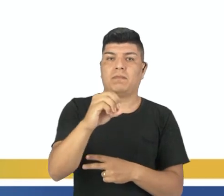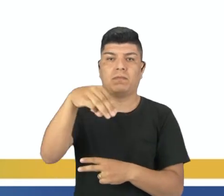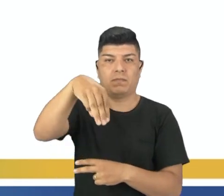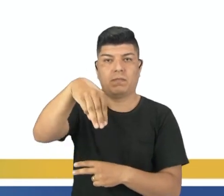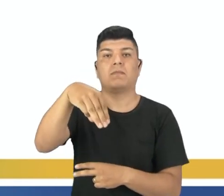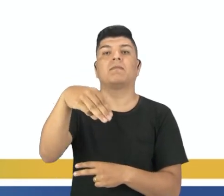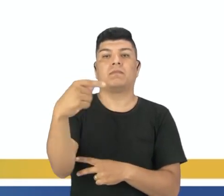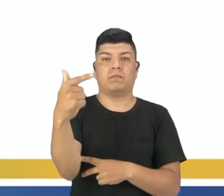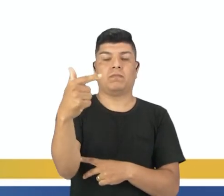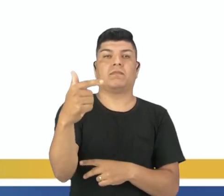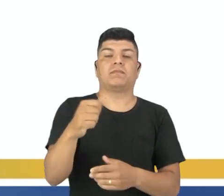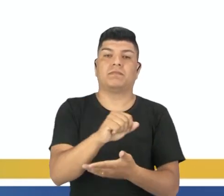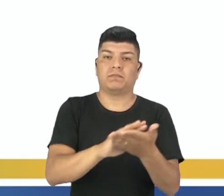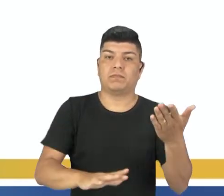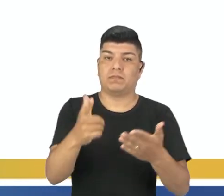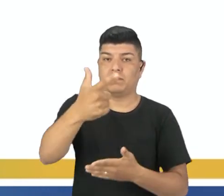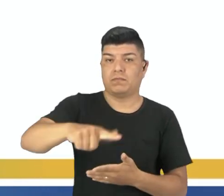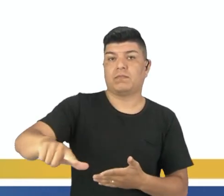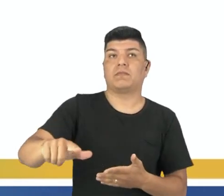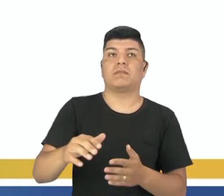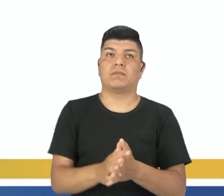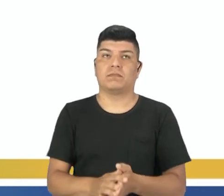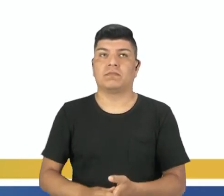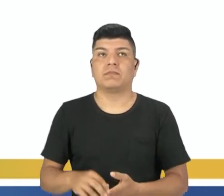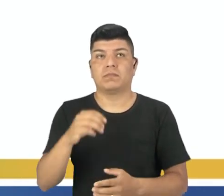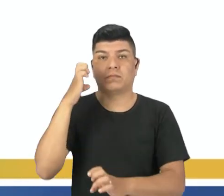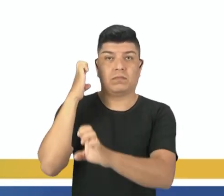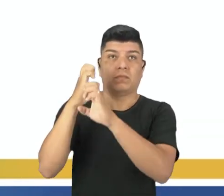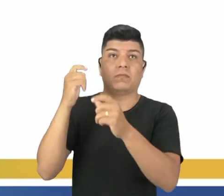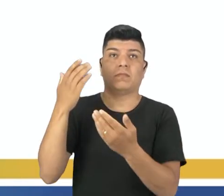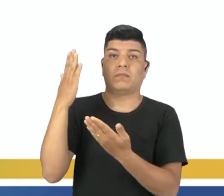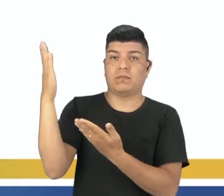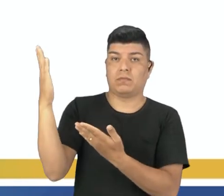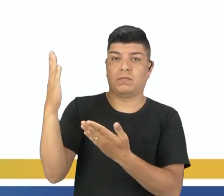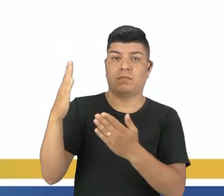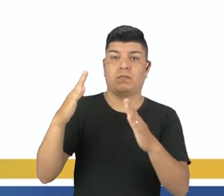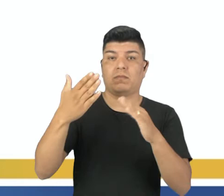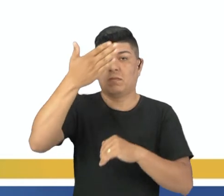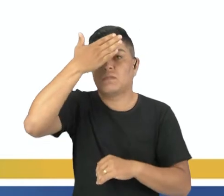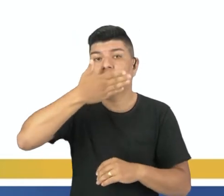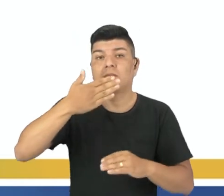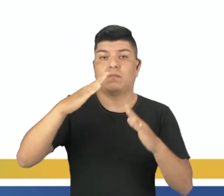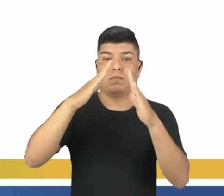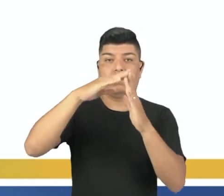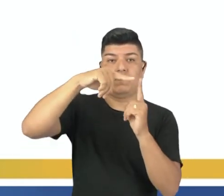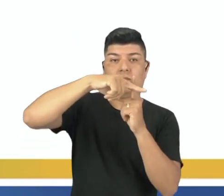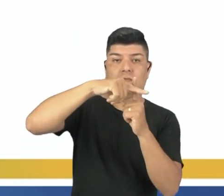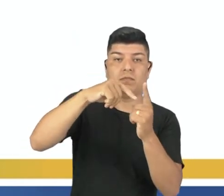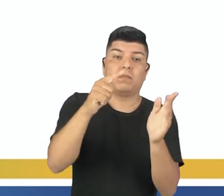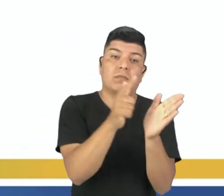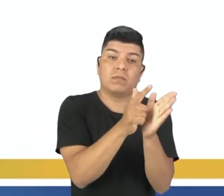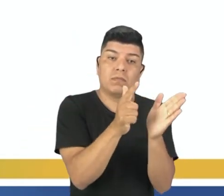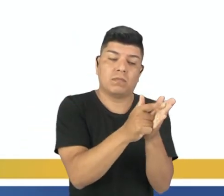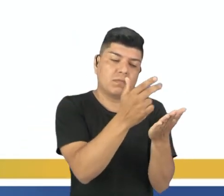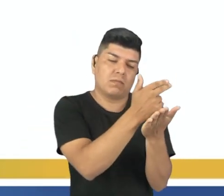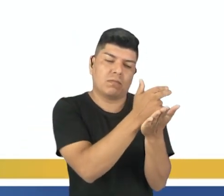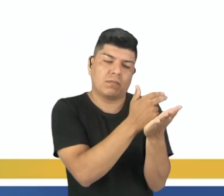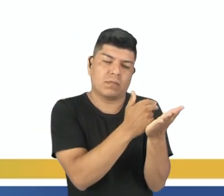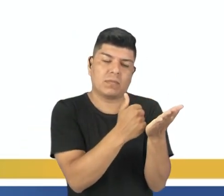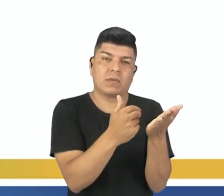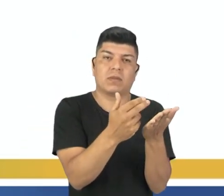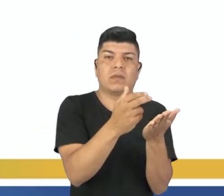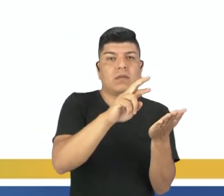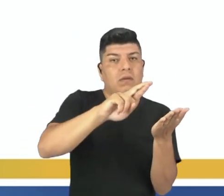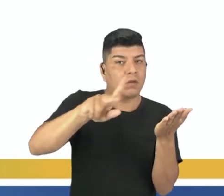vamos fazer mais um problema um arquiteto fez o esboço da frente de uma igreja e uma folha de papel como fez o desenho uma